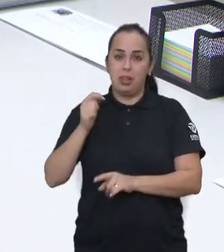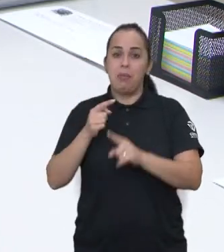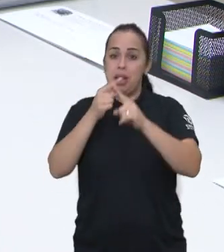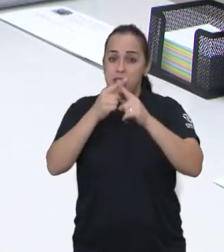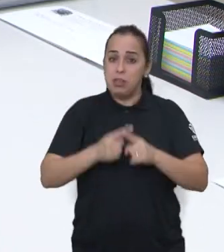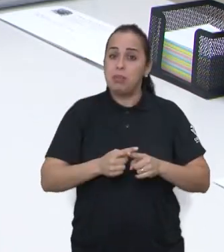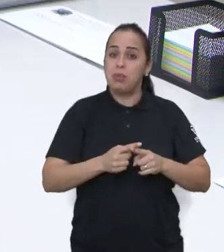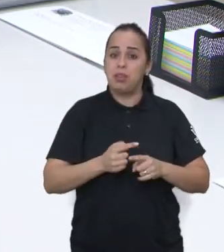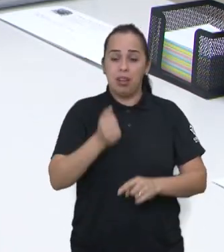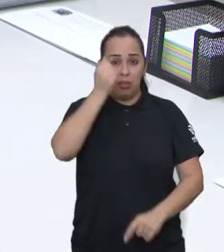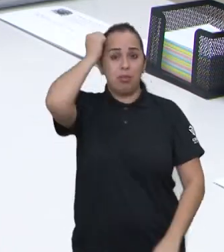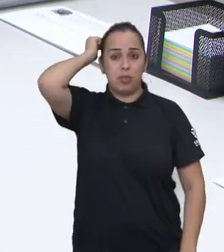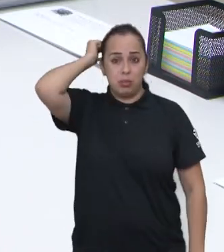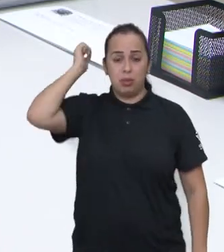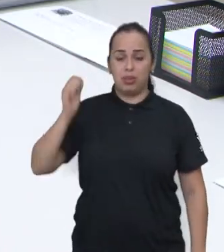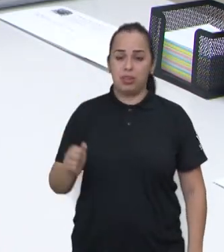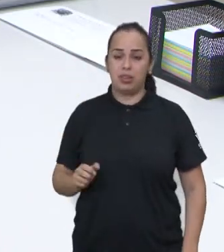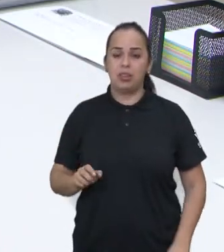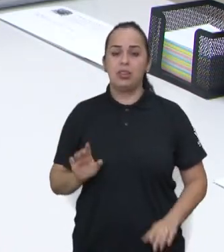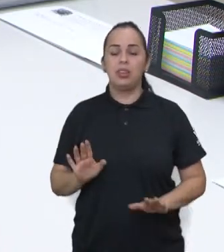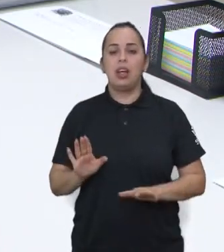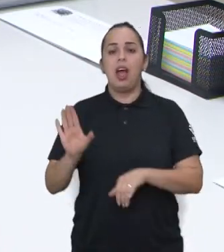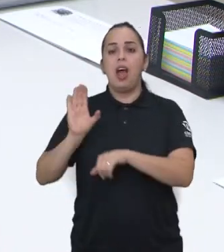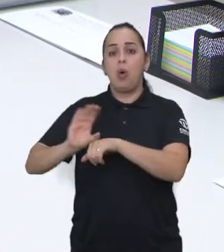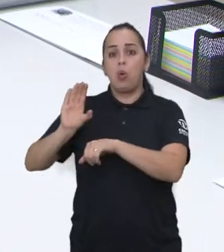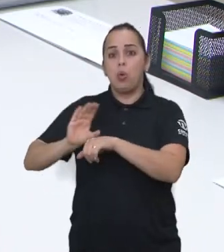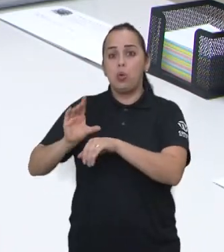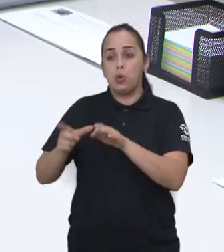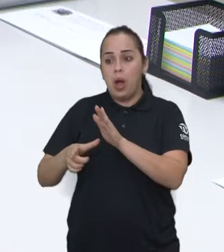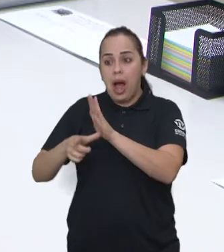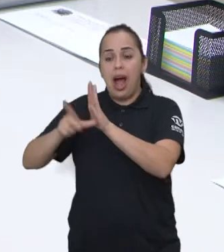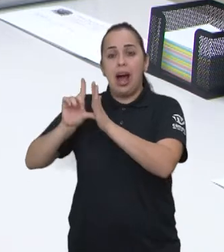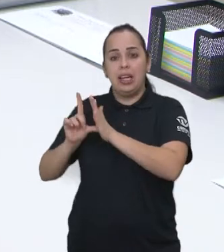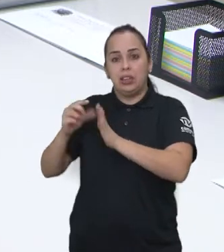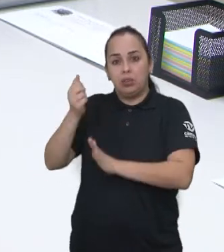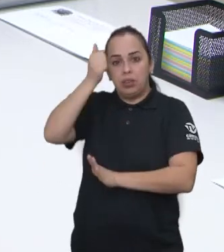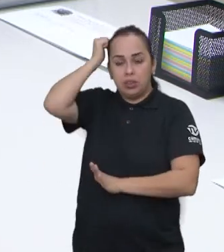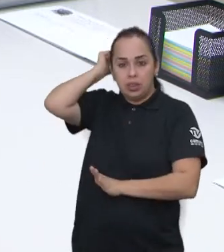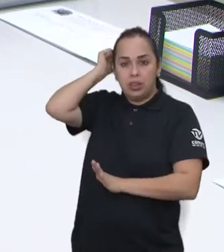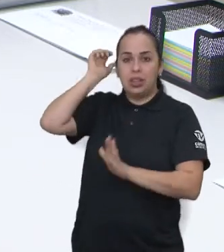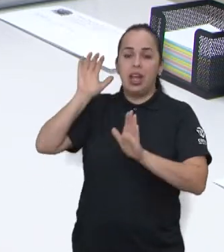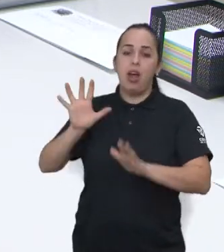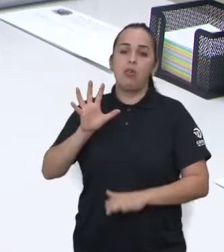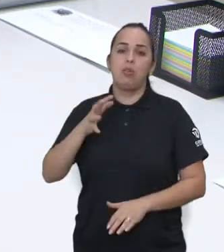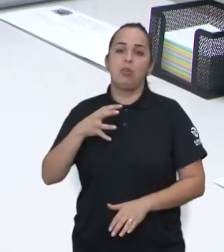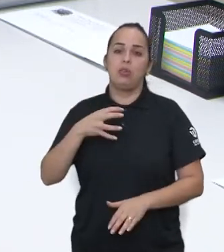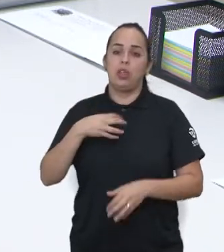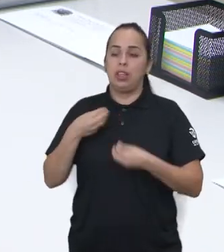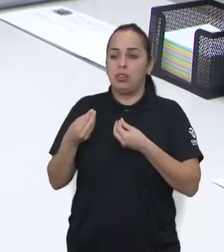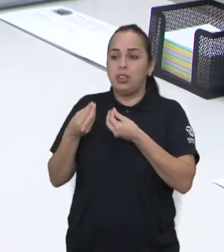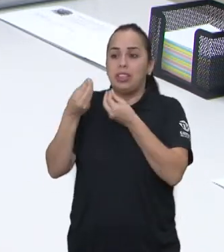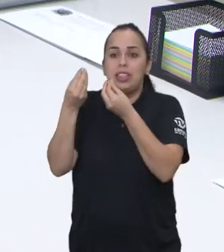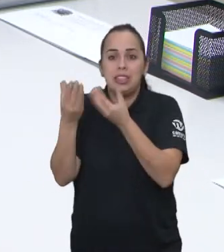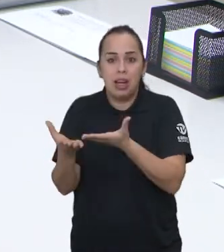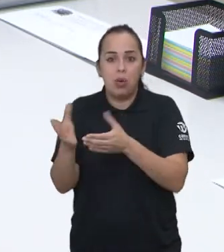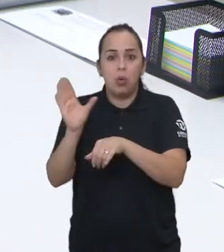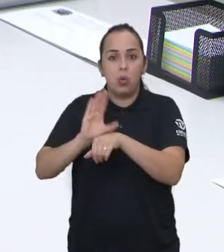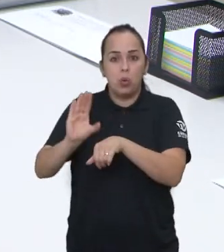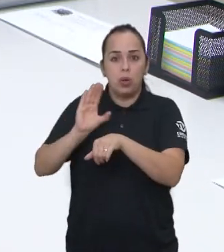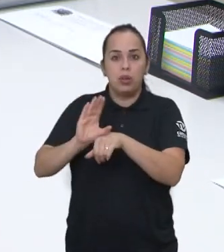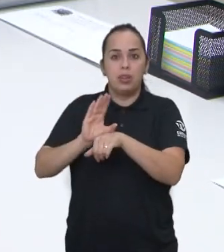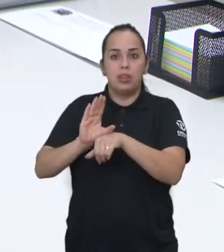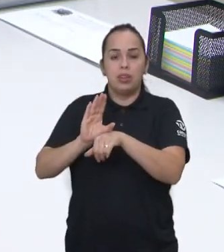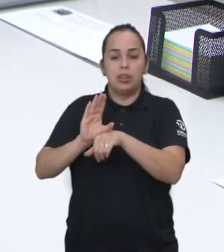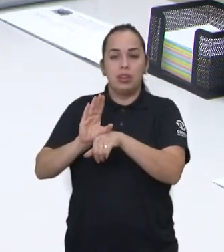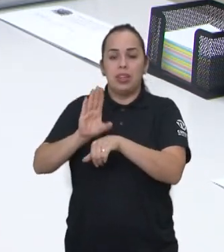renda no na disputa de uma vaga no vestibular seria o curso pré-vestibular Então é uma maneira de trazer